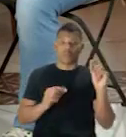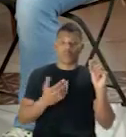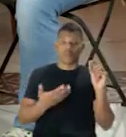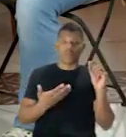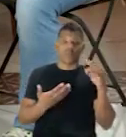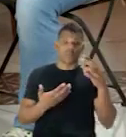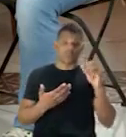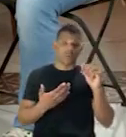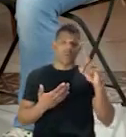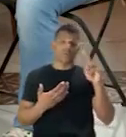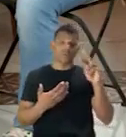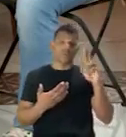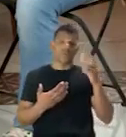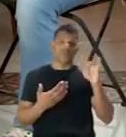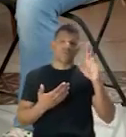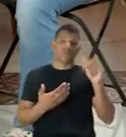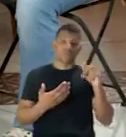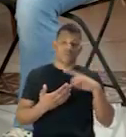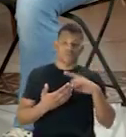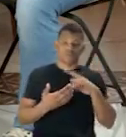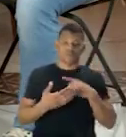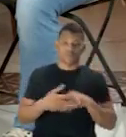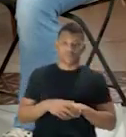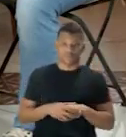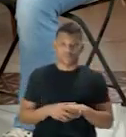solução Meyer Madureira.